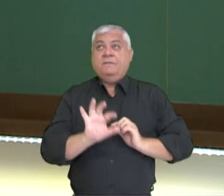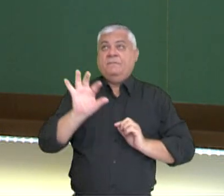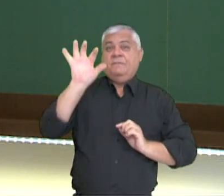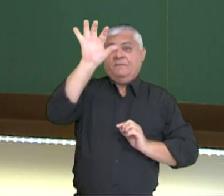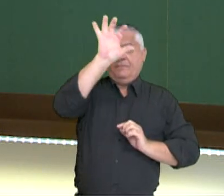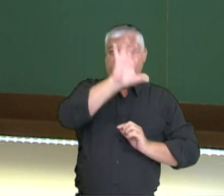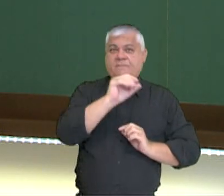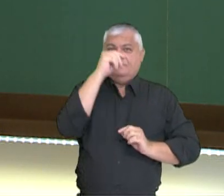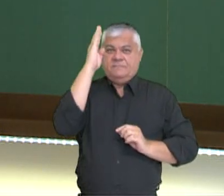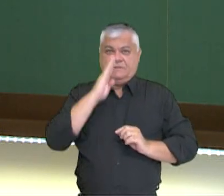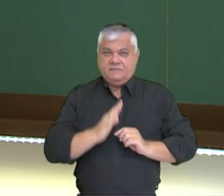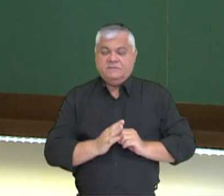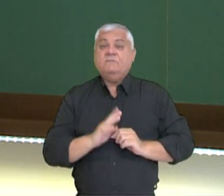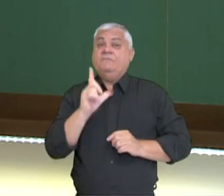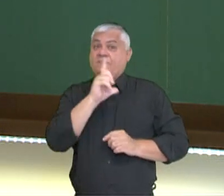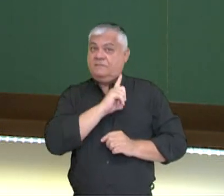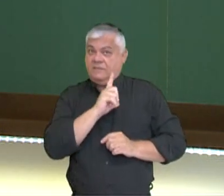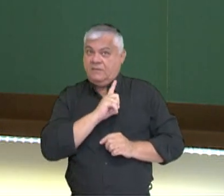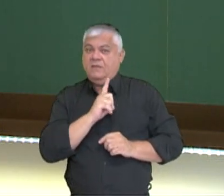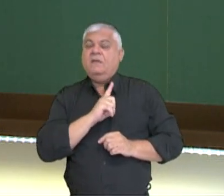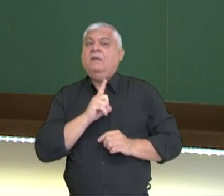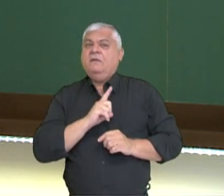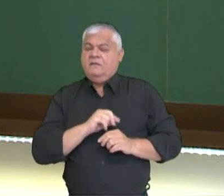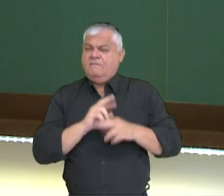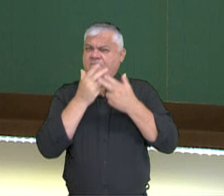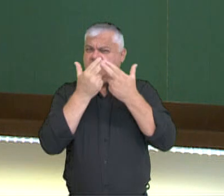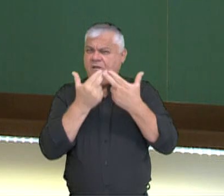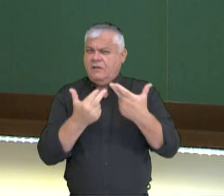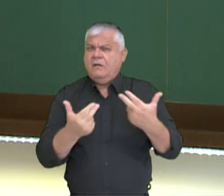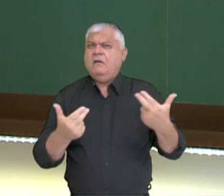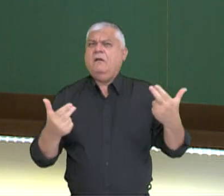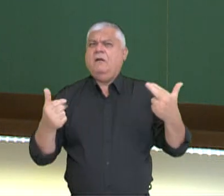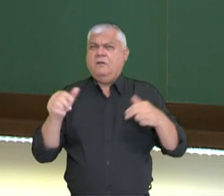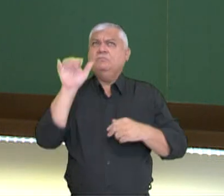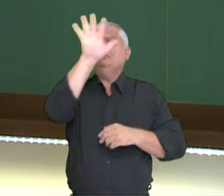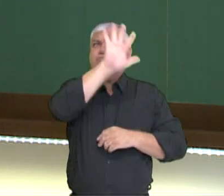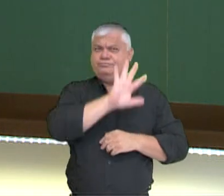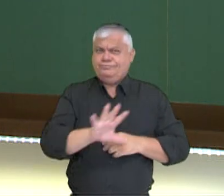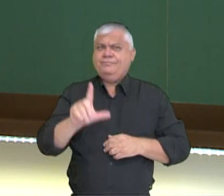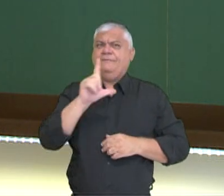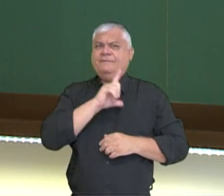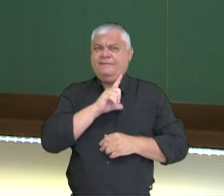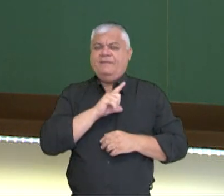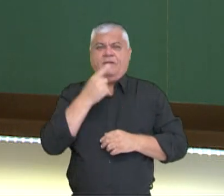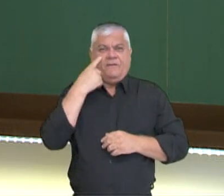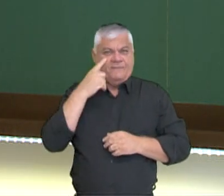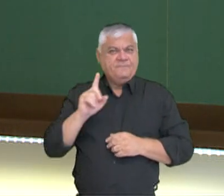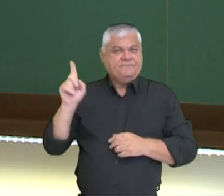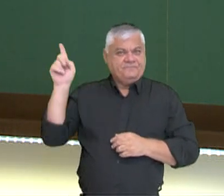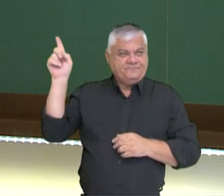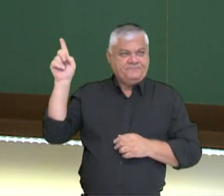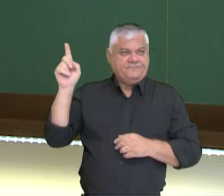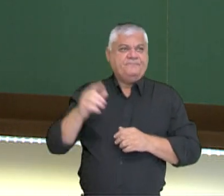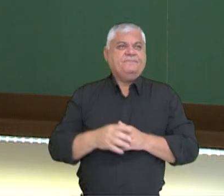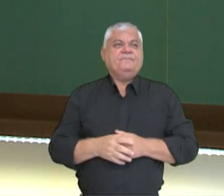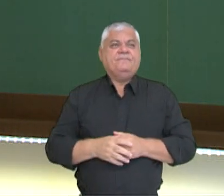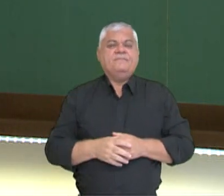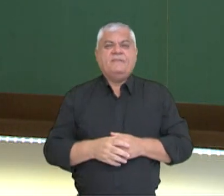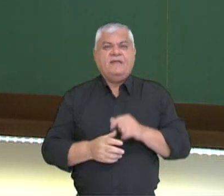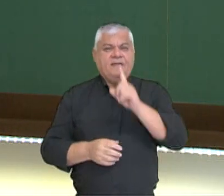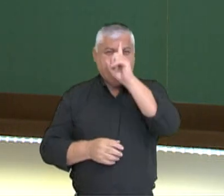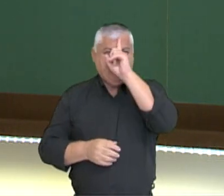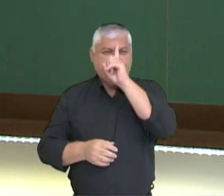do Brasil. E que nós temos grandes tipos climáticos no Brasil, que estão aqui no nosso mapa, né? Começando pelo